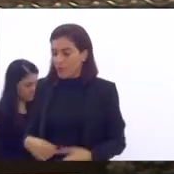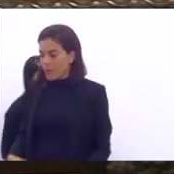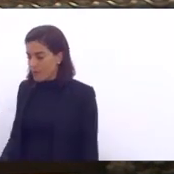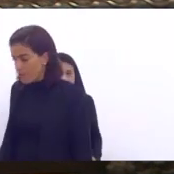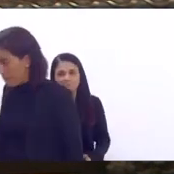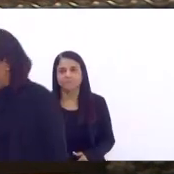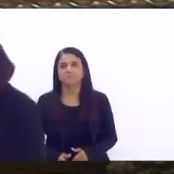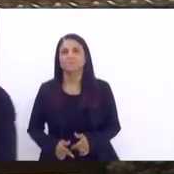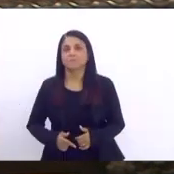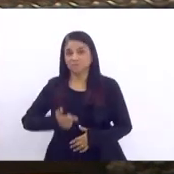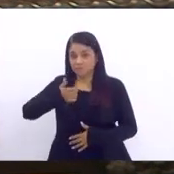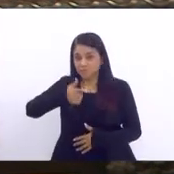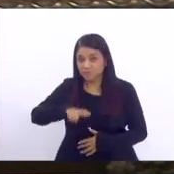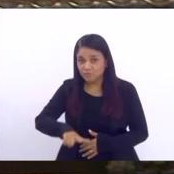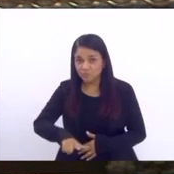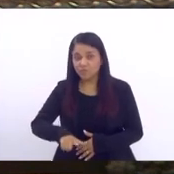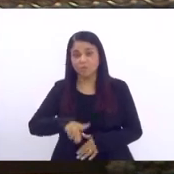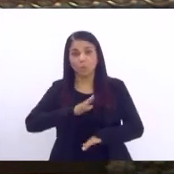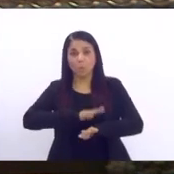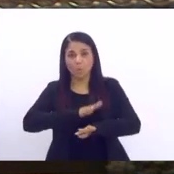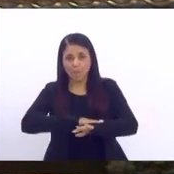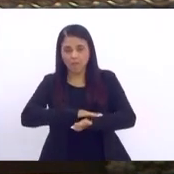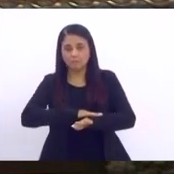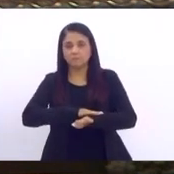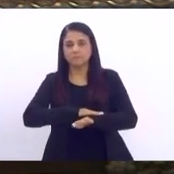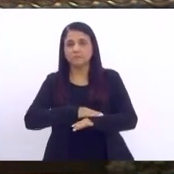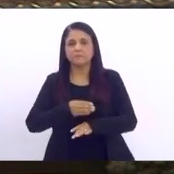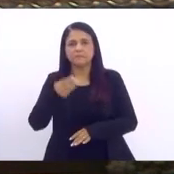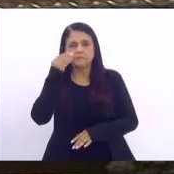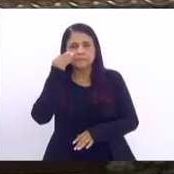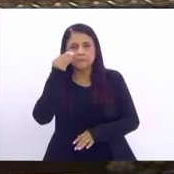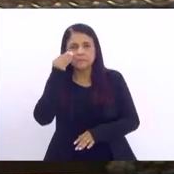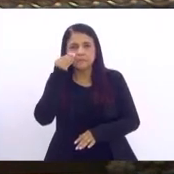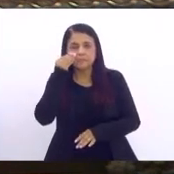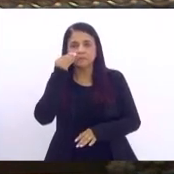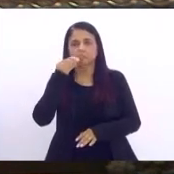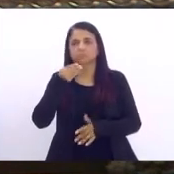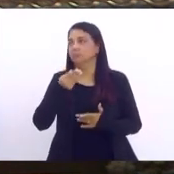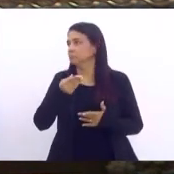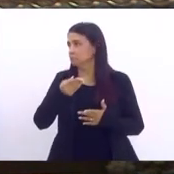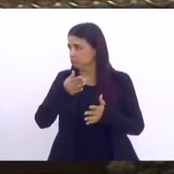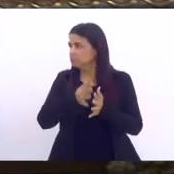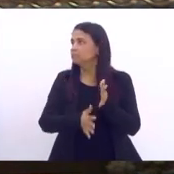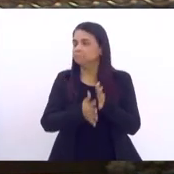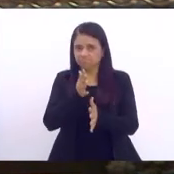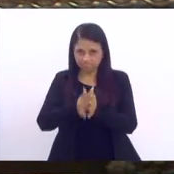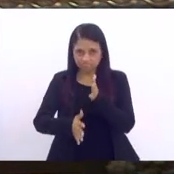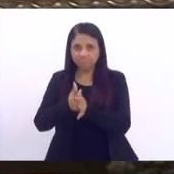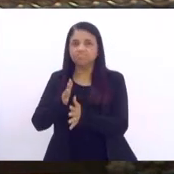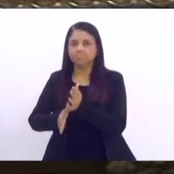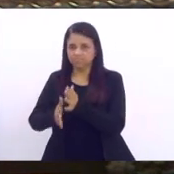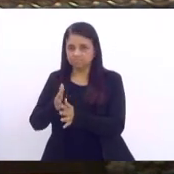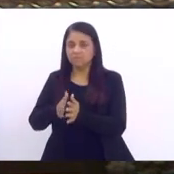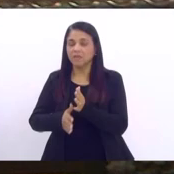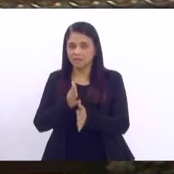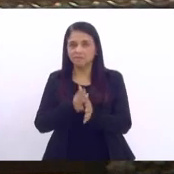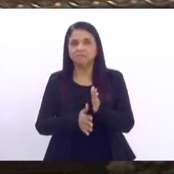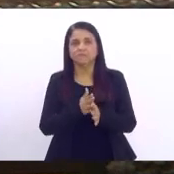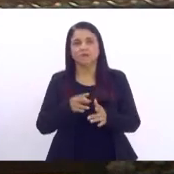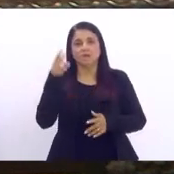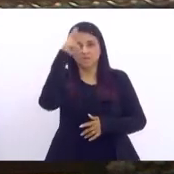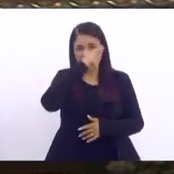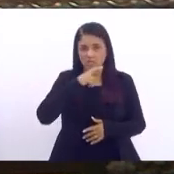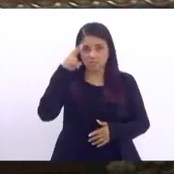momento, tentaram demonizar, desqualificar as nossas fiscalizações, nos chamando